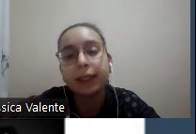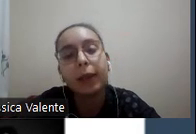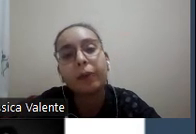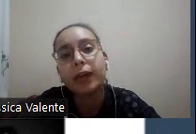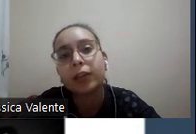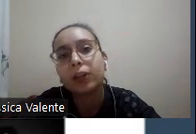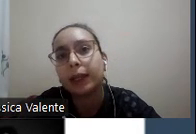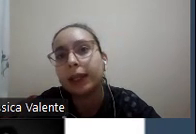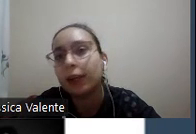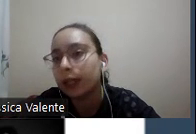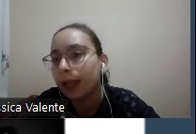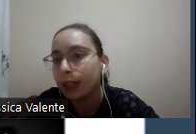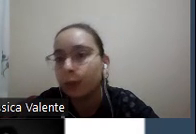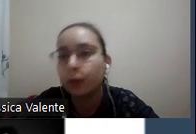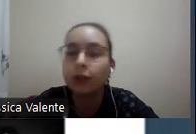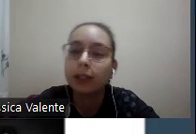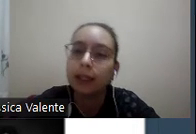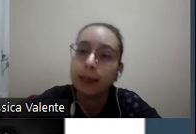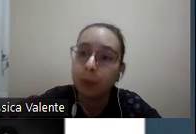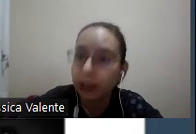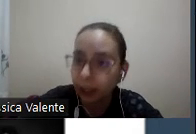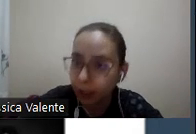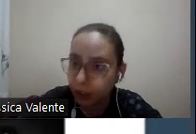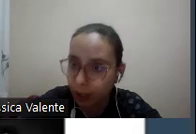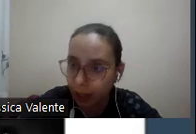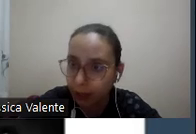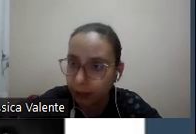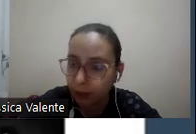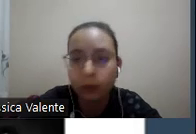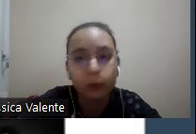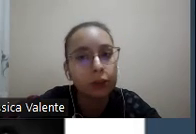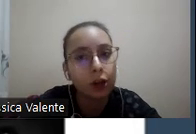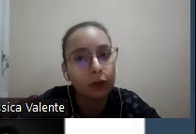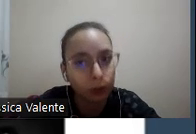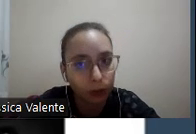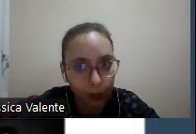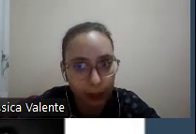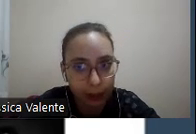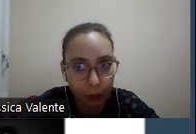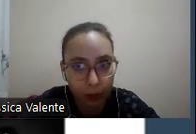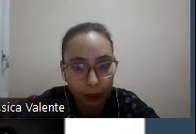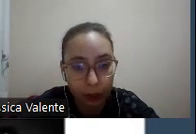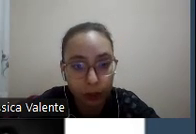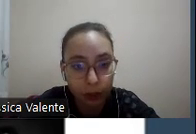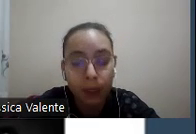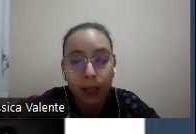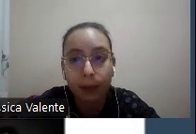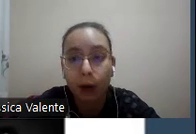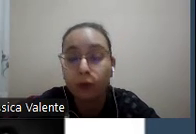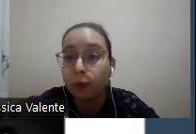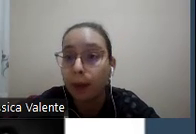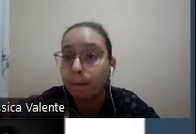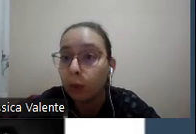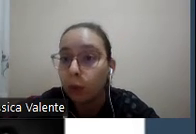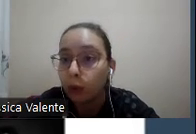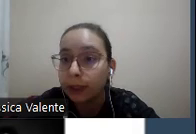Você tem a vontade de aprender o inglês? Porque o inglês é importante, né? todo mundo já ouviu que o inglês é importante. Para